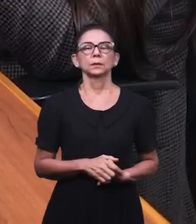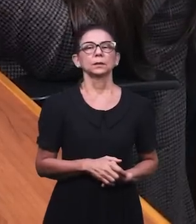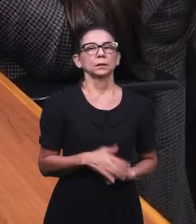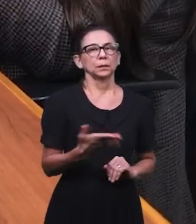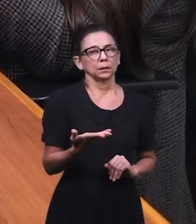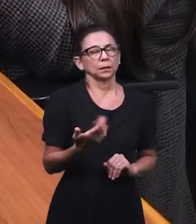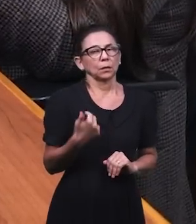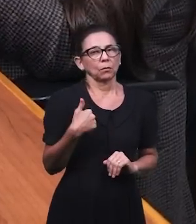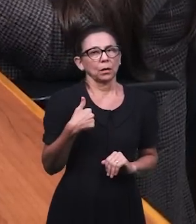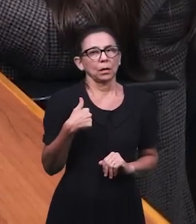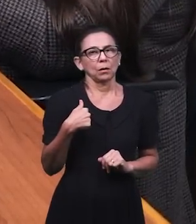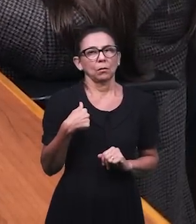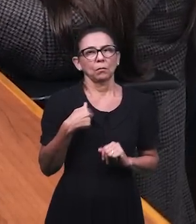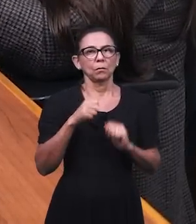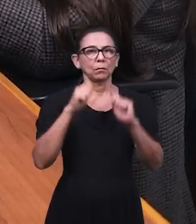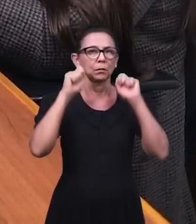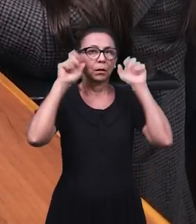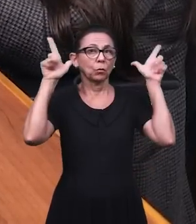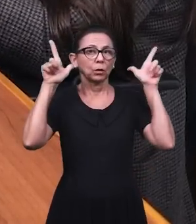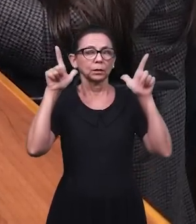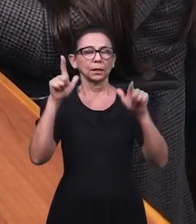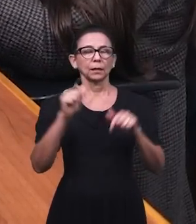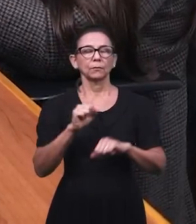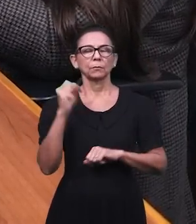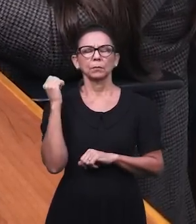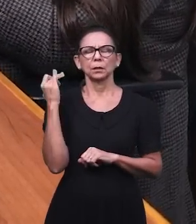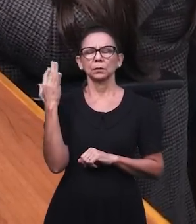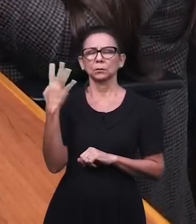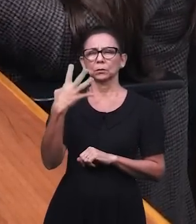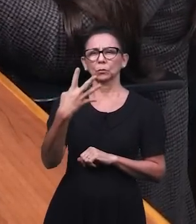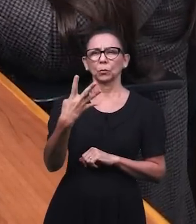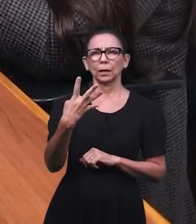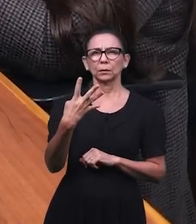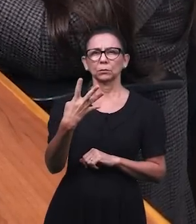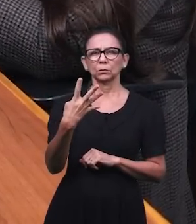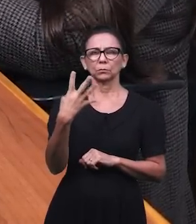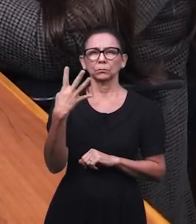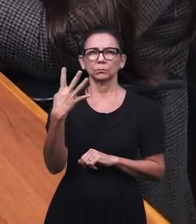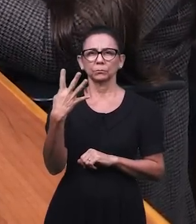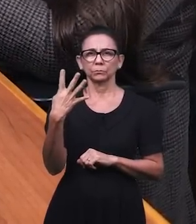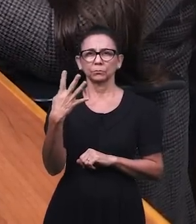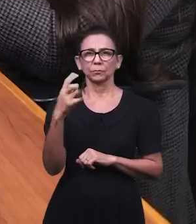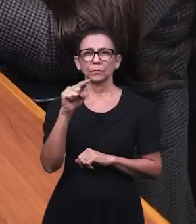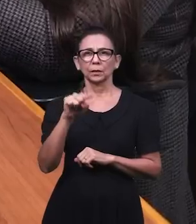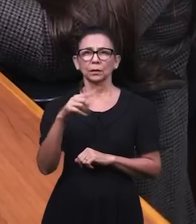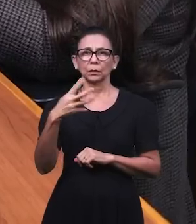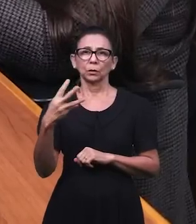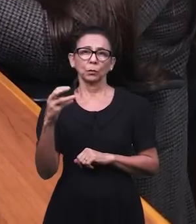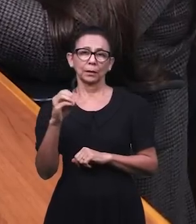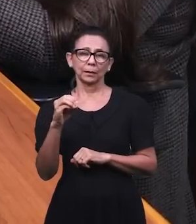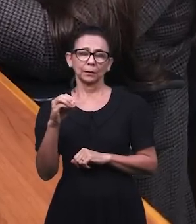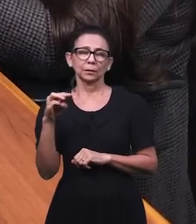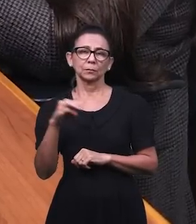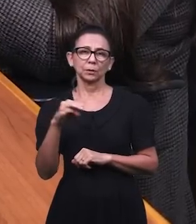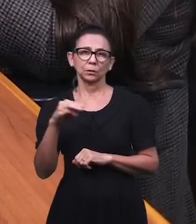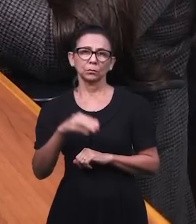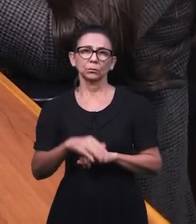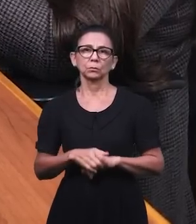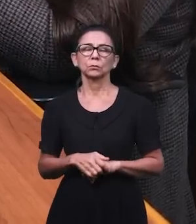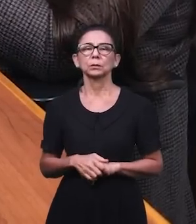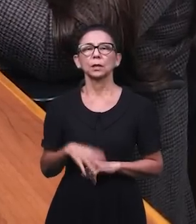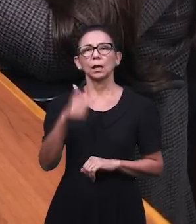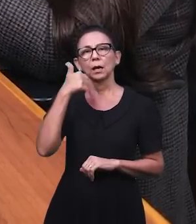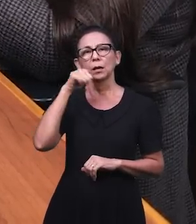que eu fazia? Eu acordava 4h40 da manhã, meus pais acordavam antes de mim, minha mãe preparava o café e meu pai ficava